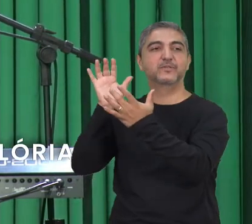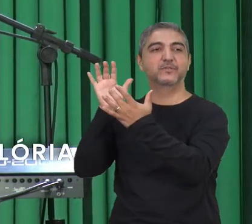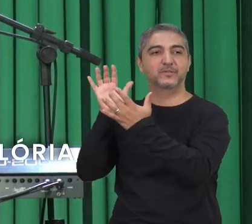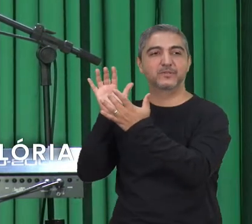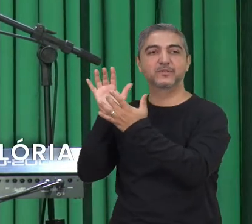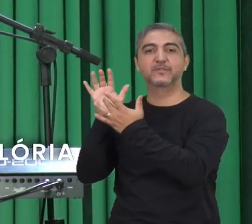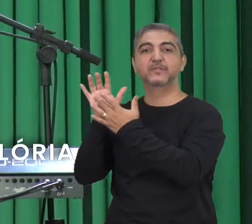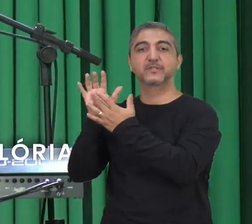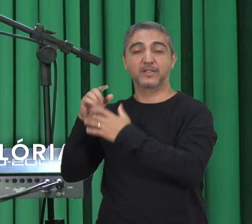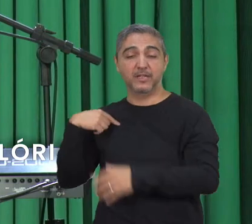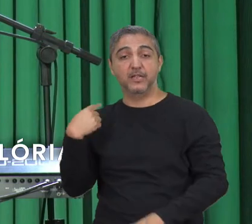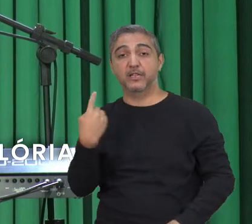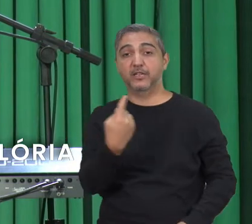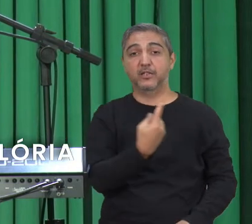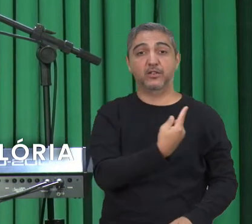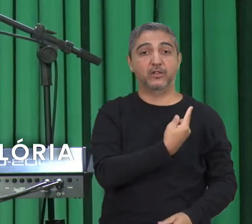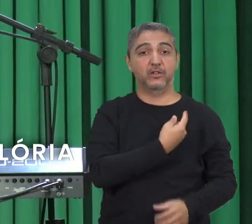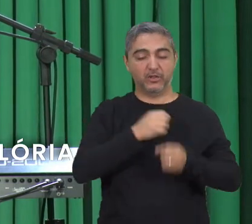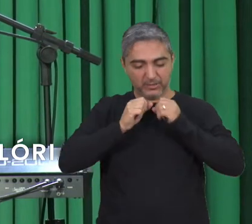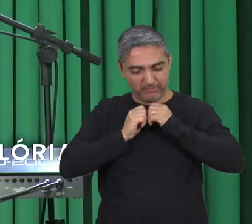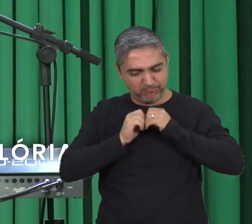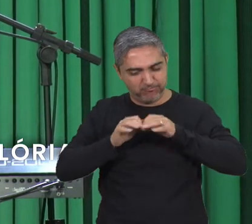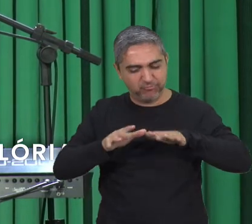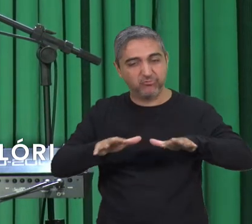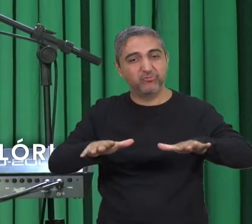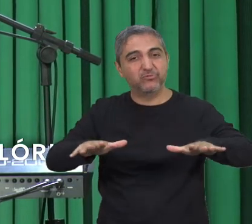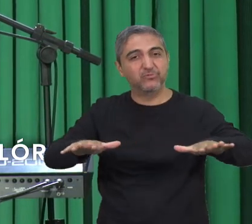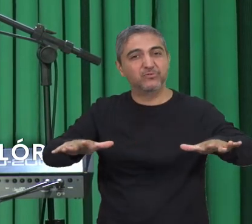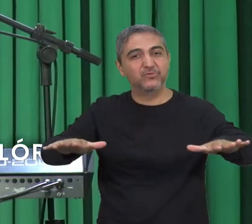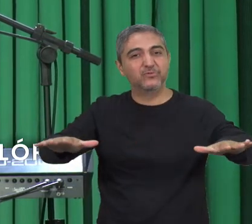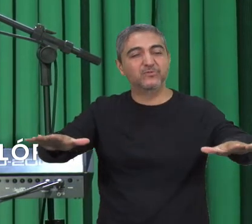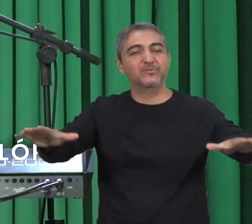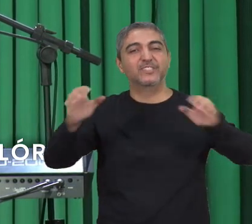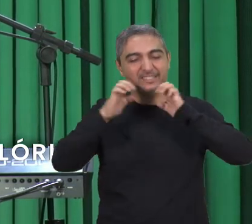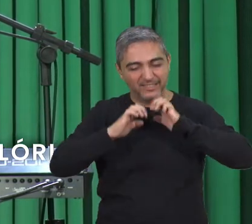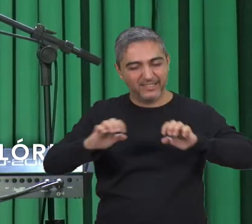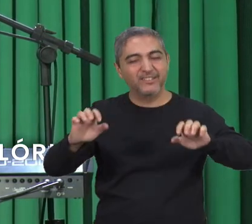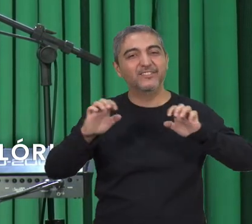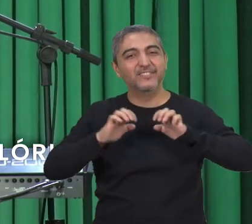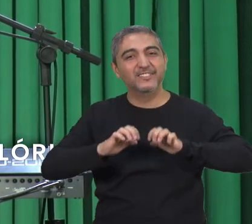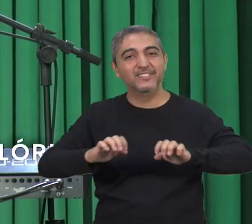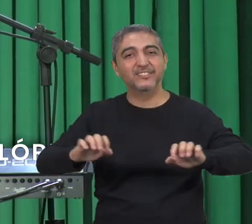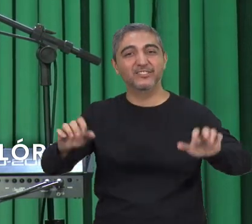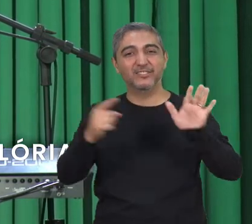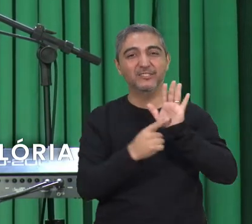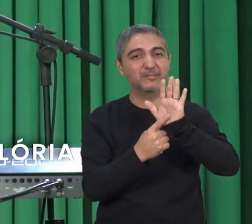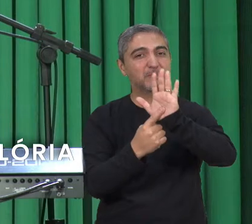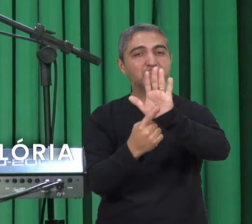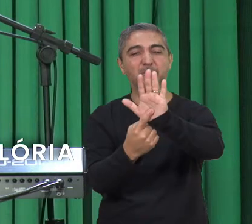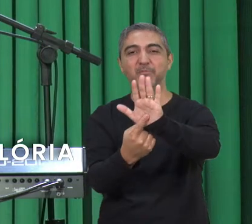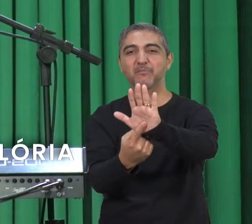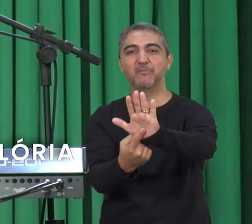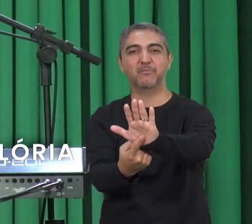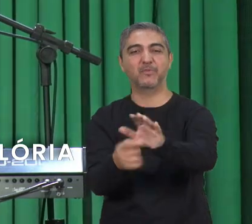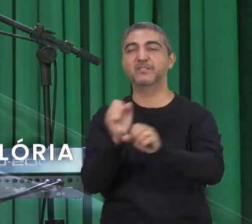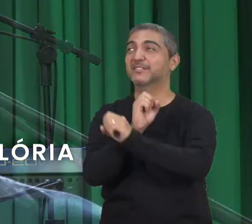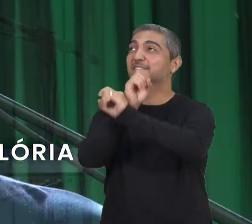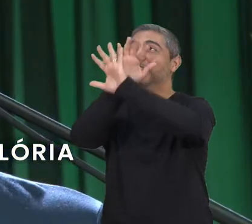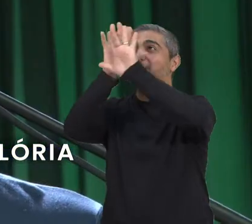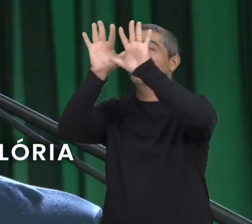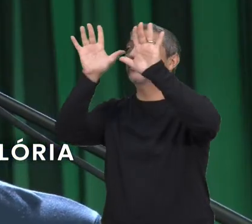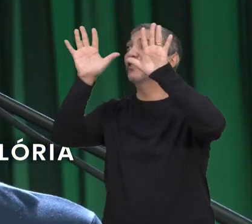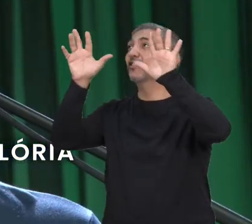e que nossos frutos sejam pra glória do teu